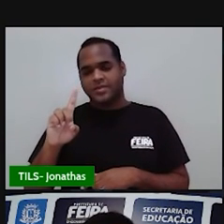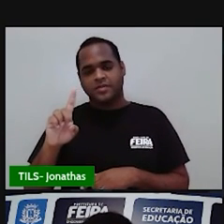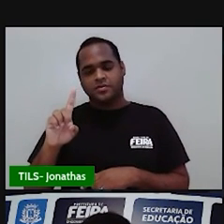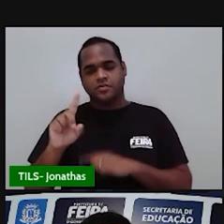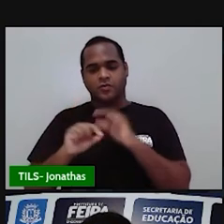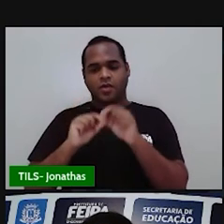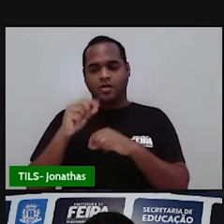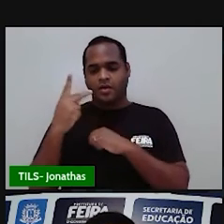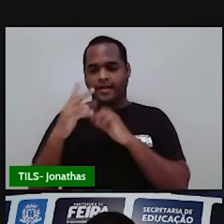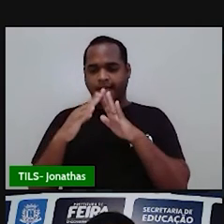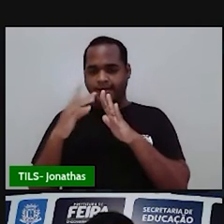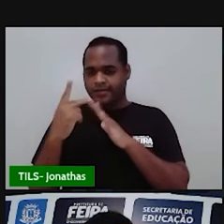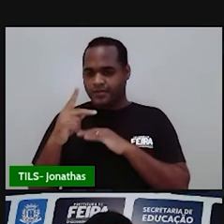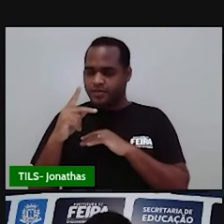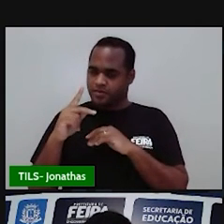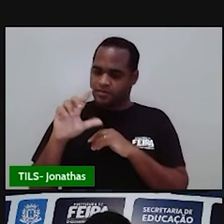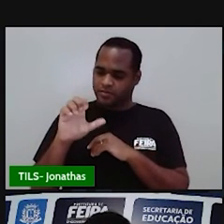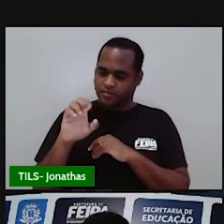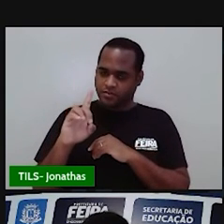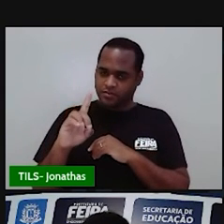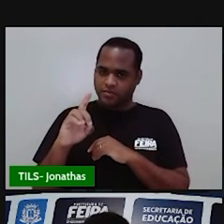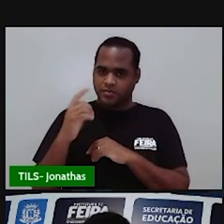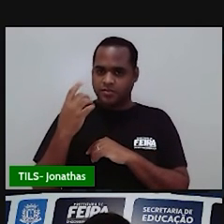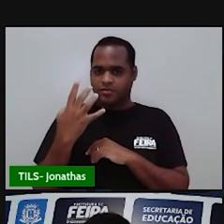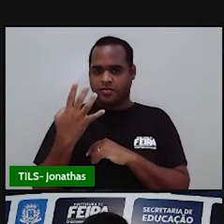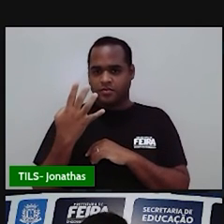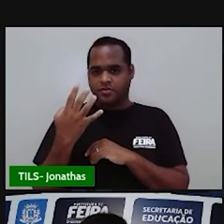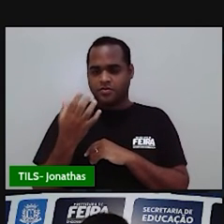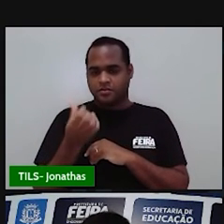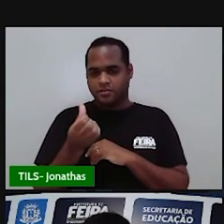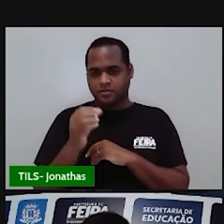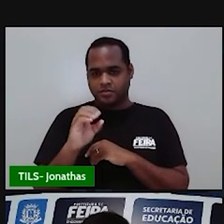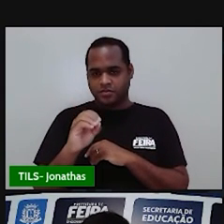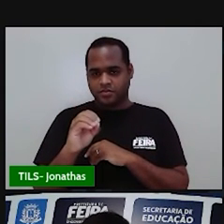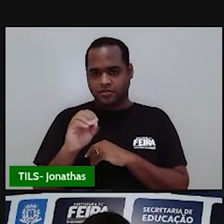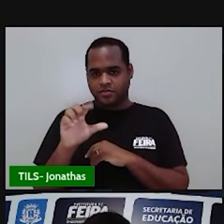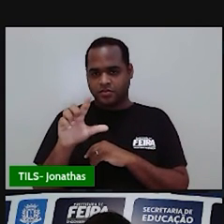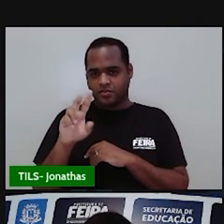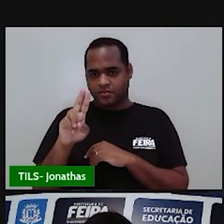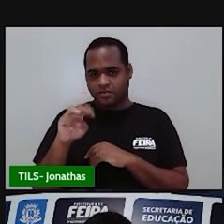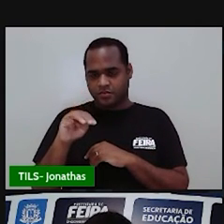se na sua casa tem uma lâmpada de 470 lumens, ó,